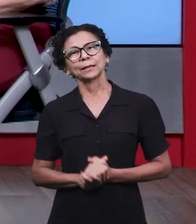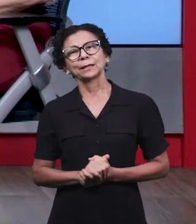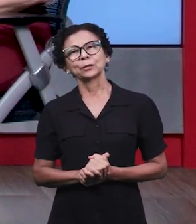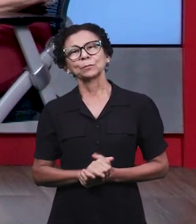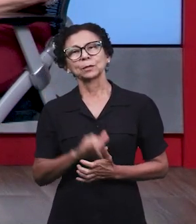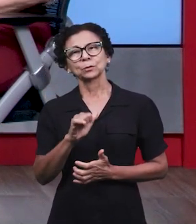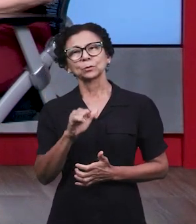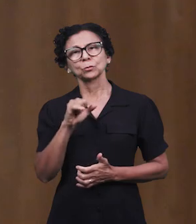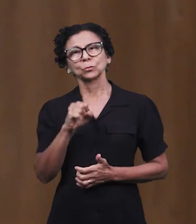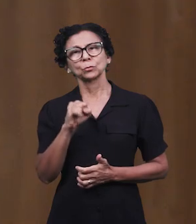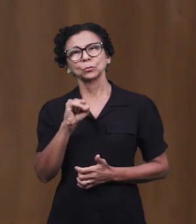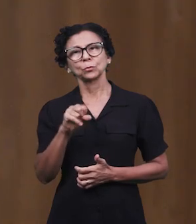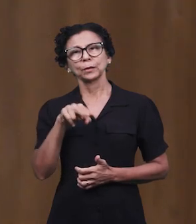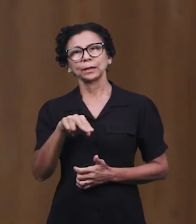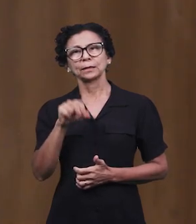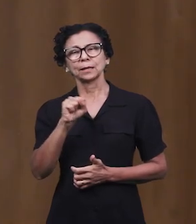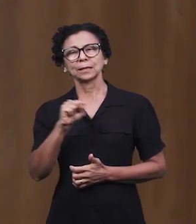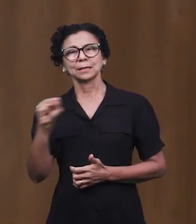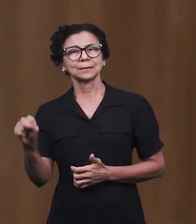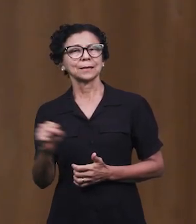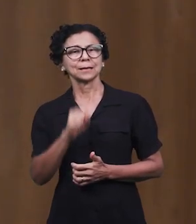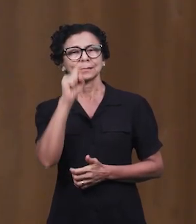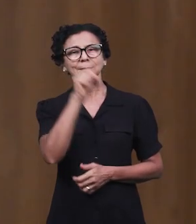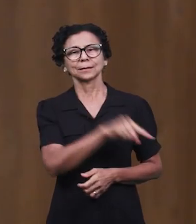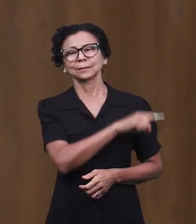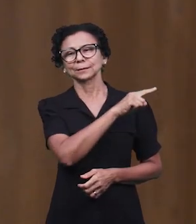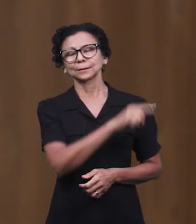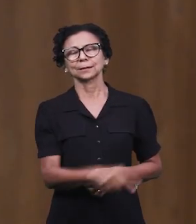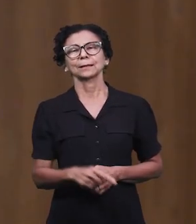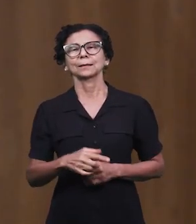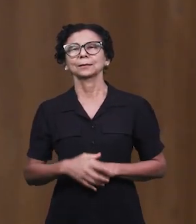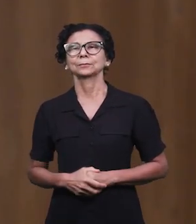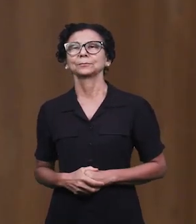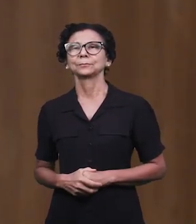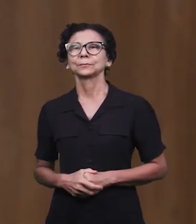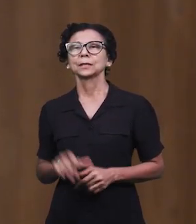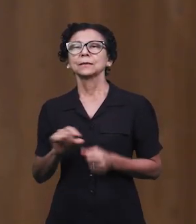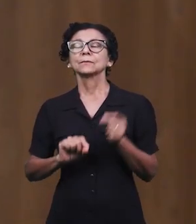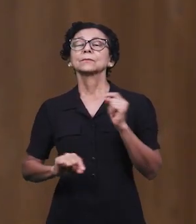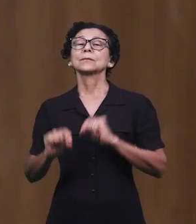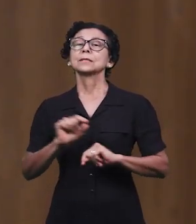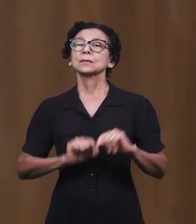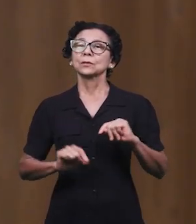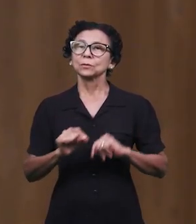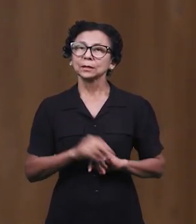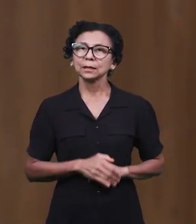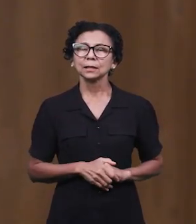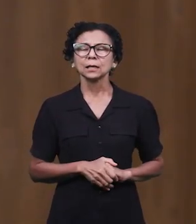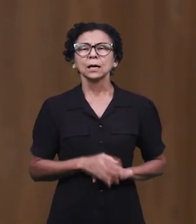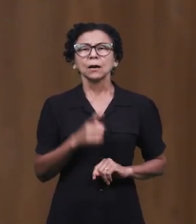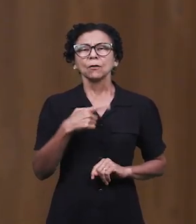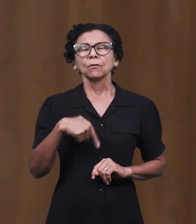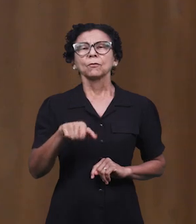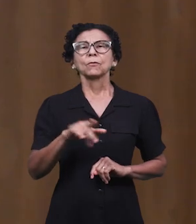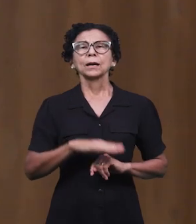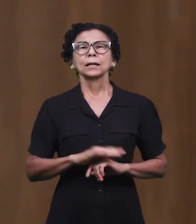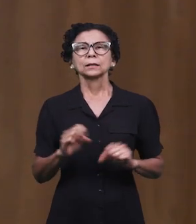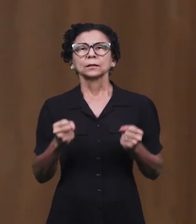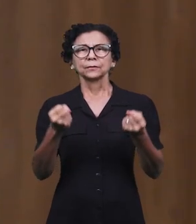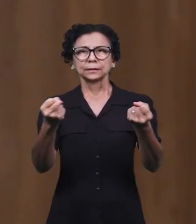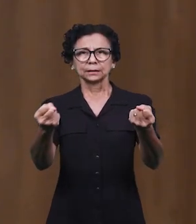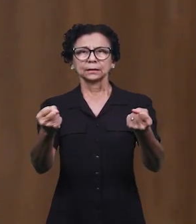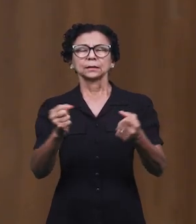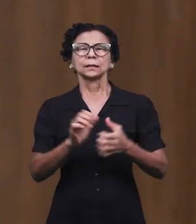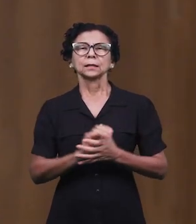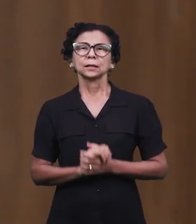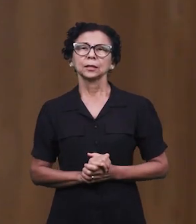perícia adequada, enfim. Né, tem vários motivos de indeferimento. Então, o que tem que fazer? Aí sim a pessoa pode ir na Defensoria Pública da União, né,